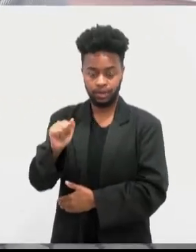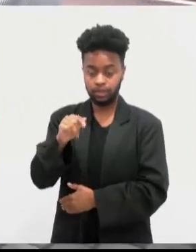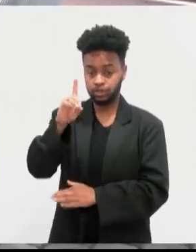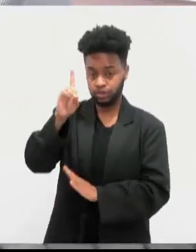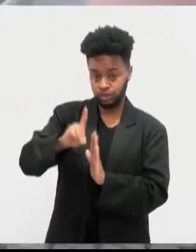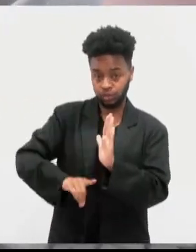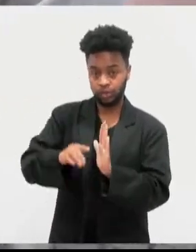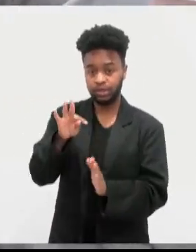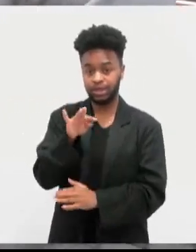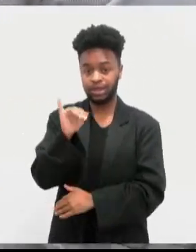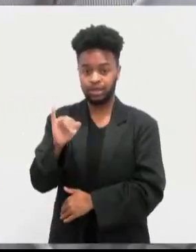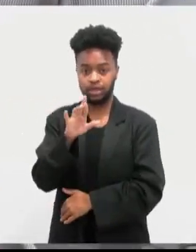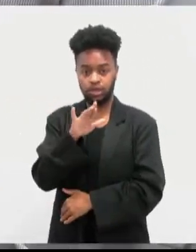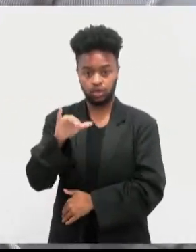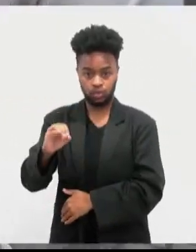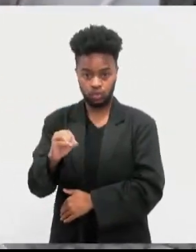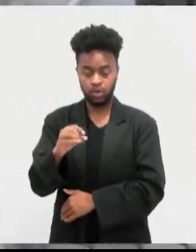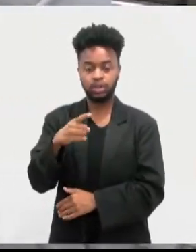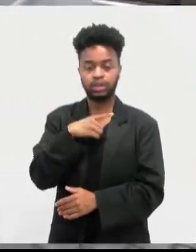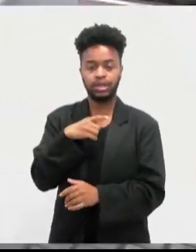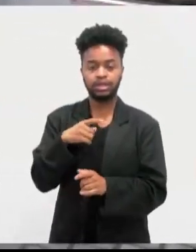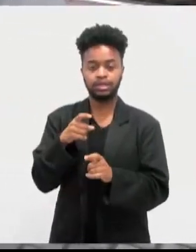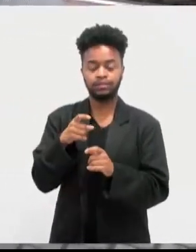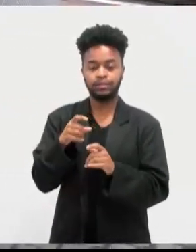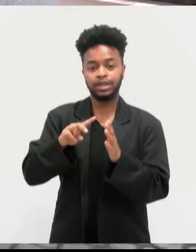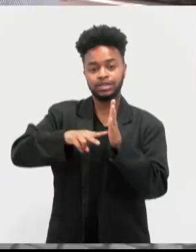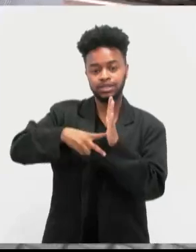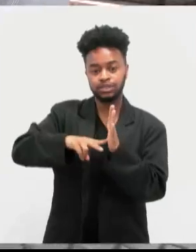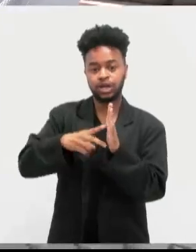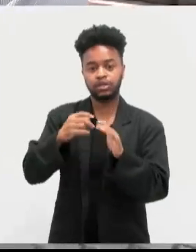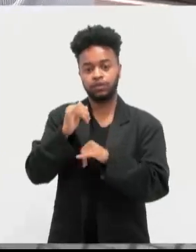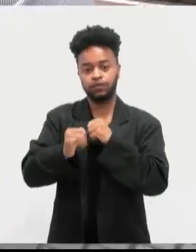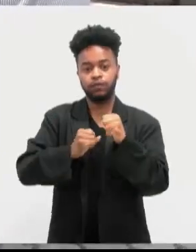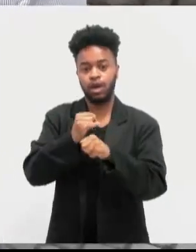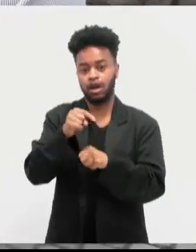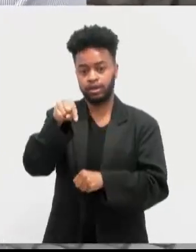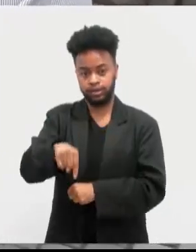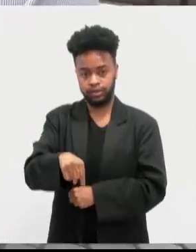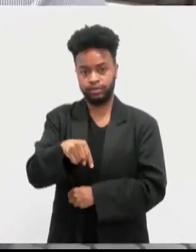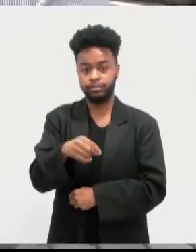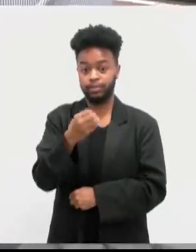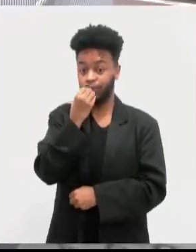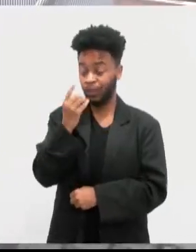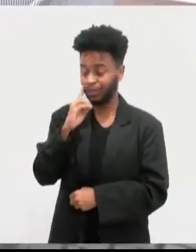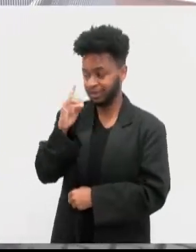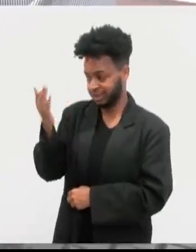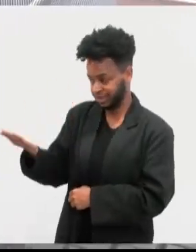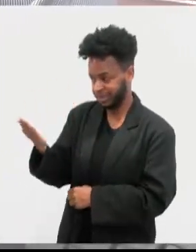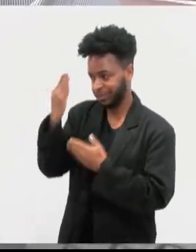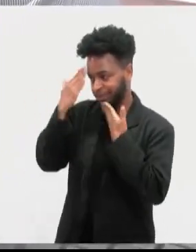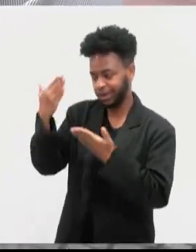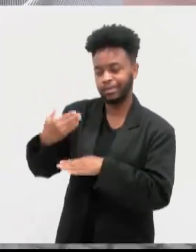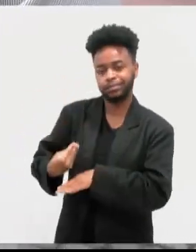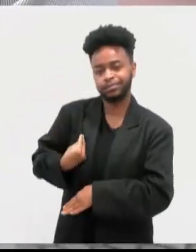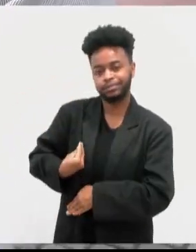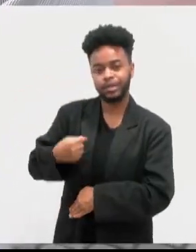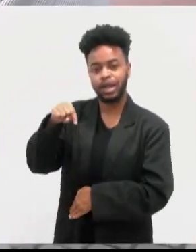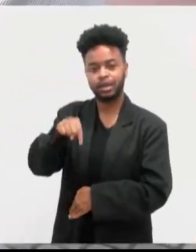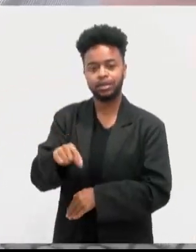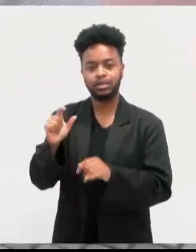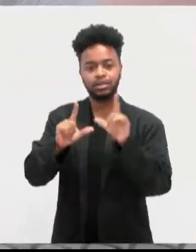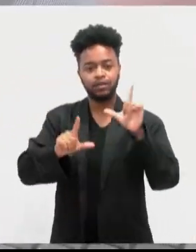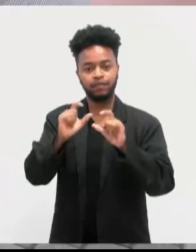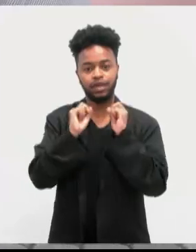é a empresa que reúne os sindicatos de informática aqui do Rio de Janeiro. Theo, muito bom dia. Obrigado pela sua participação aqui na TV Alerj.